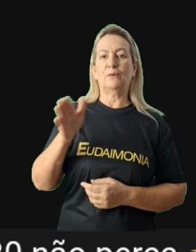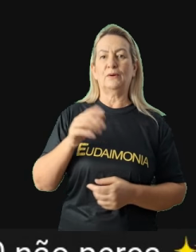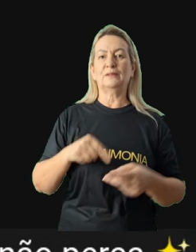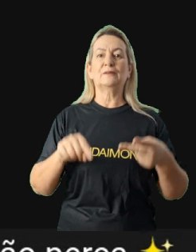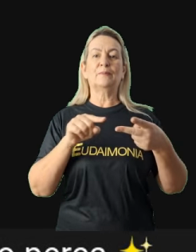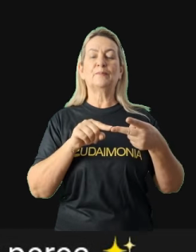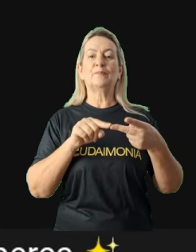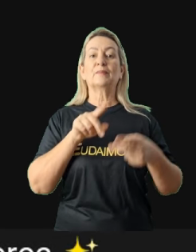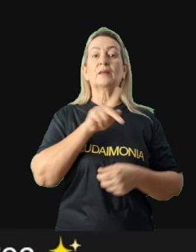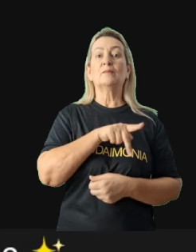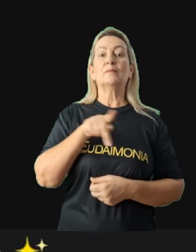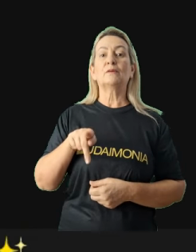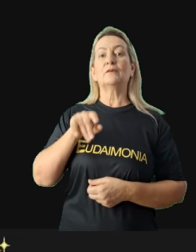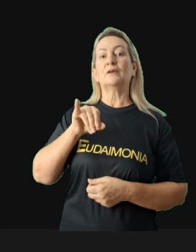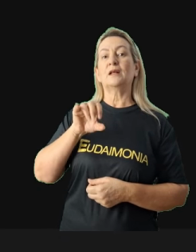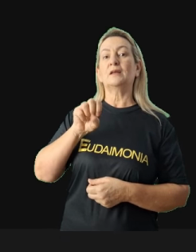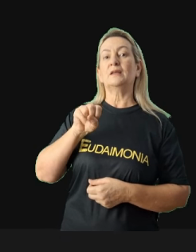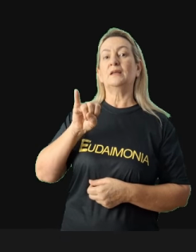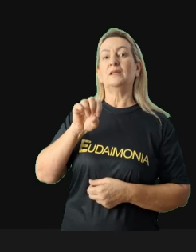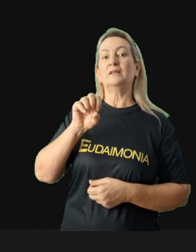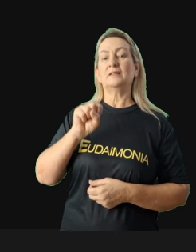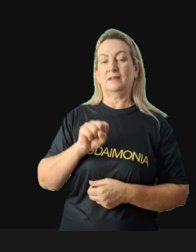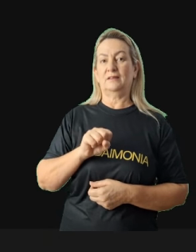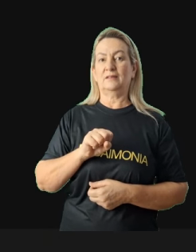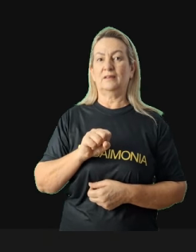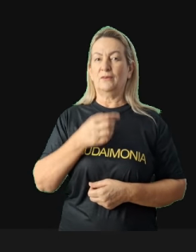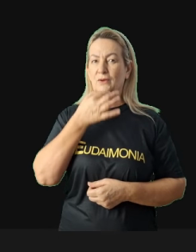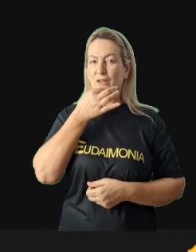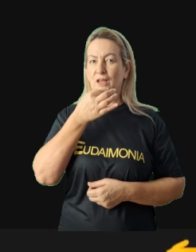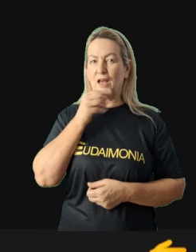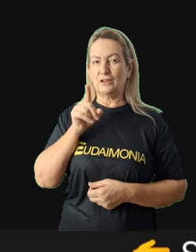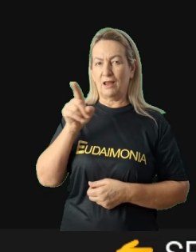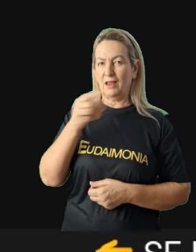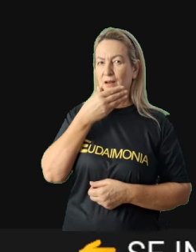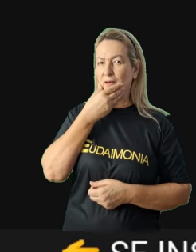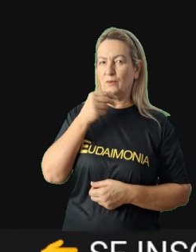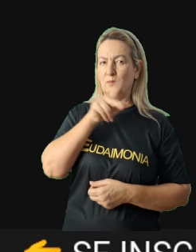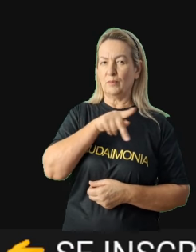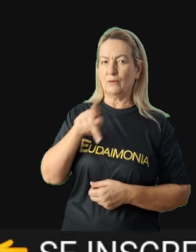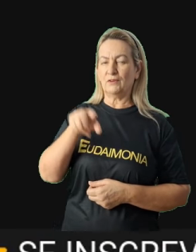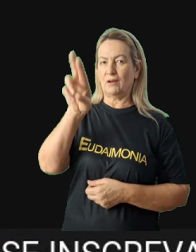né? Isis, o que você acha disso? O professor Ipirangi tá com a razão?